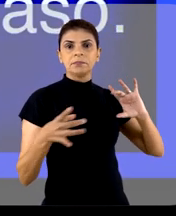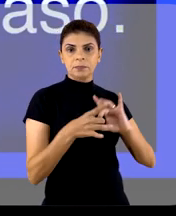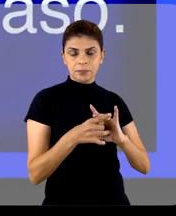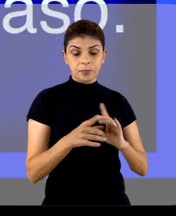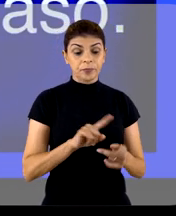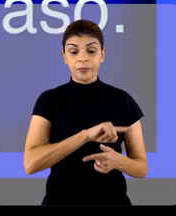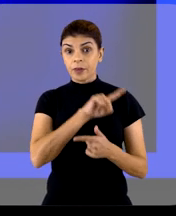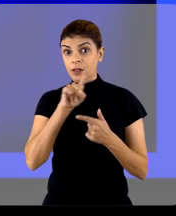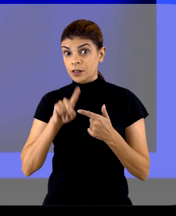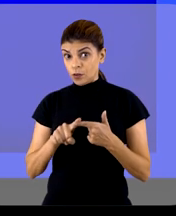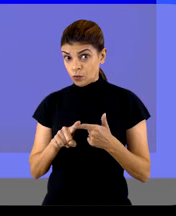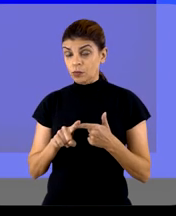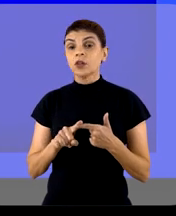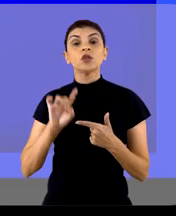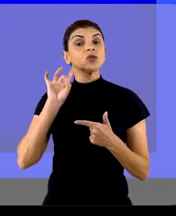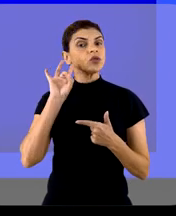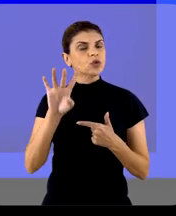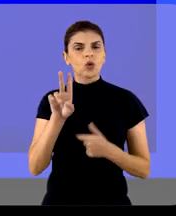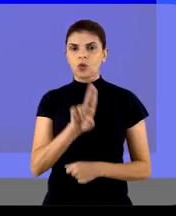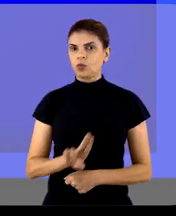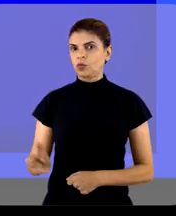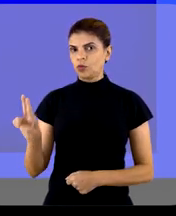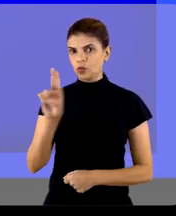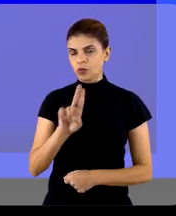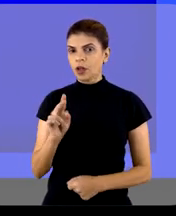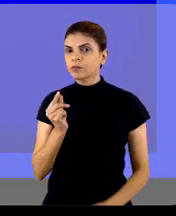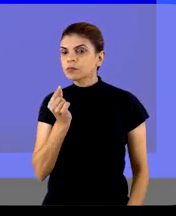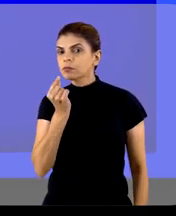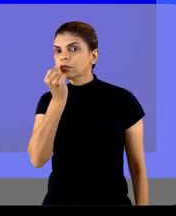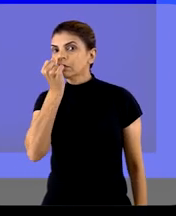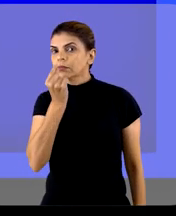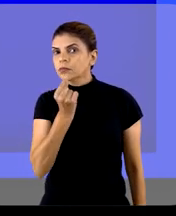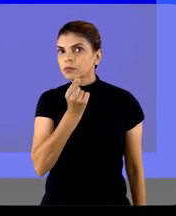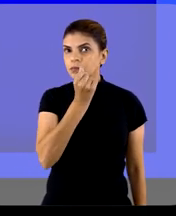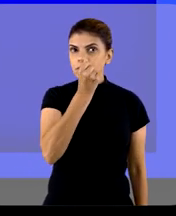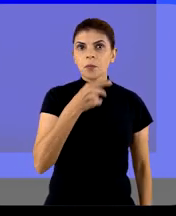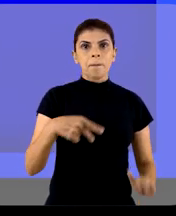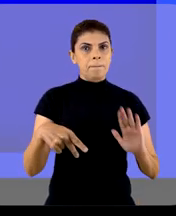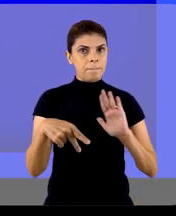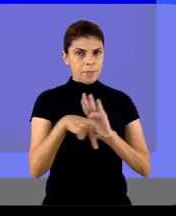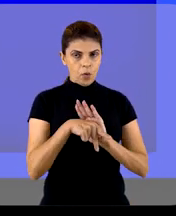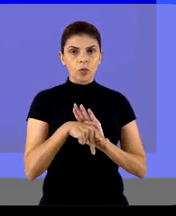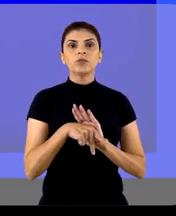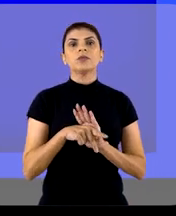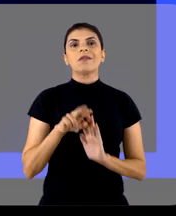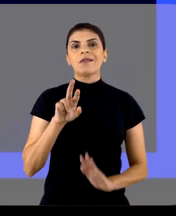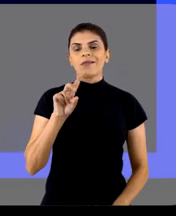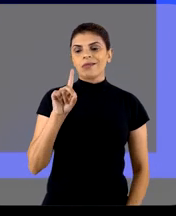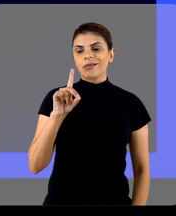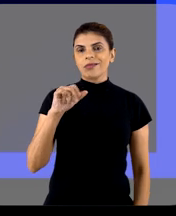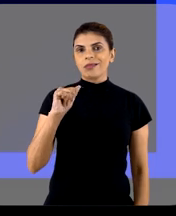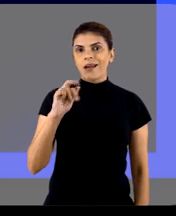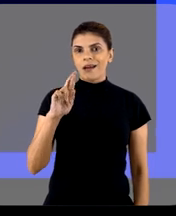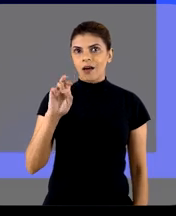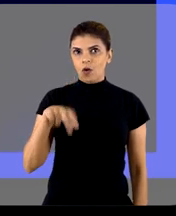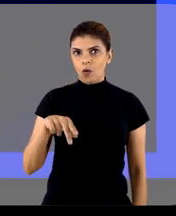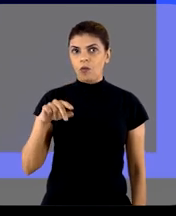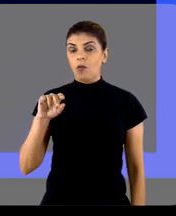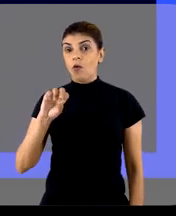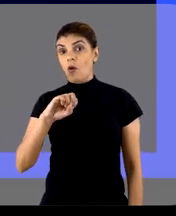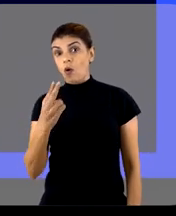caso. Em segundo lugar, somente devem ser usados swabs de Dracon ou Rayon estéreo, com hastes de